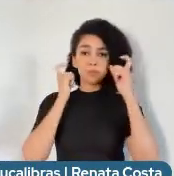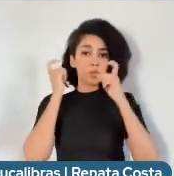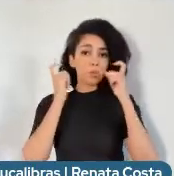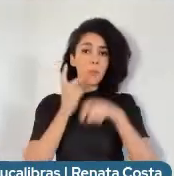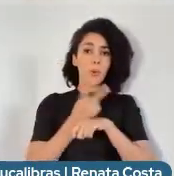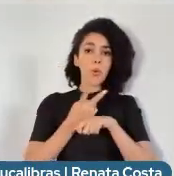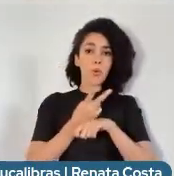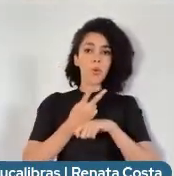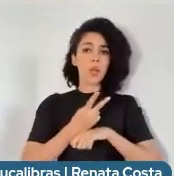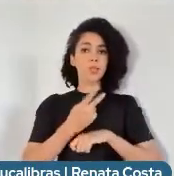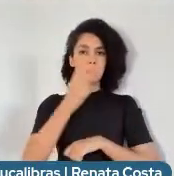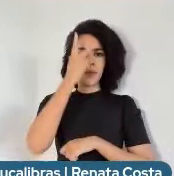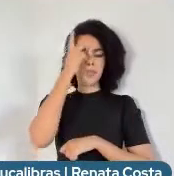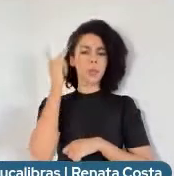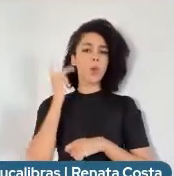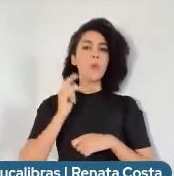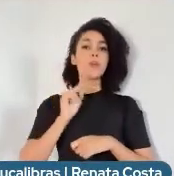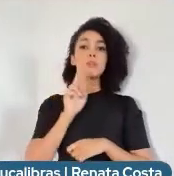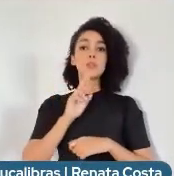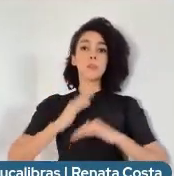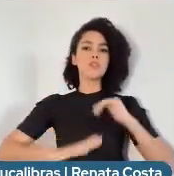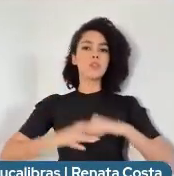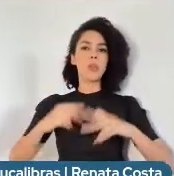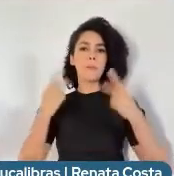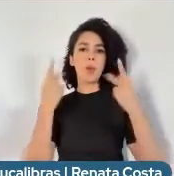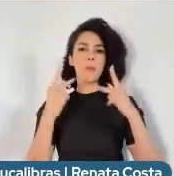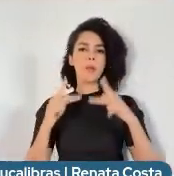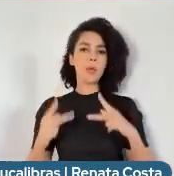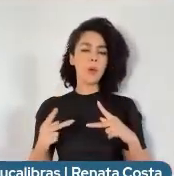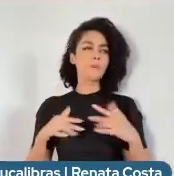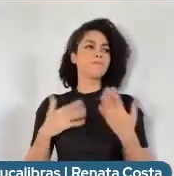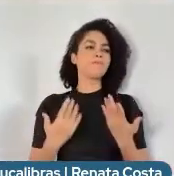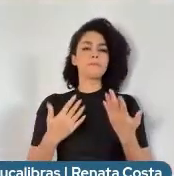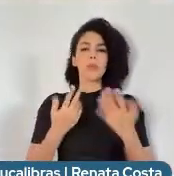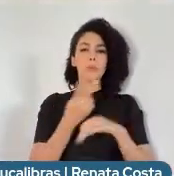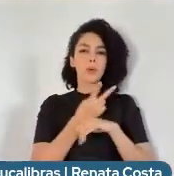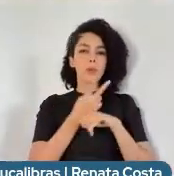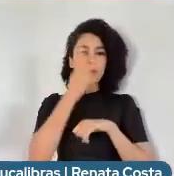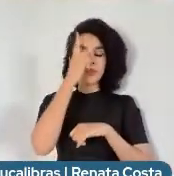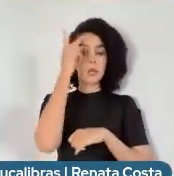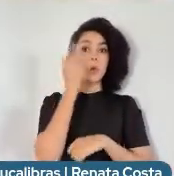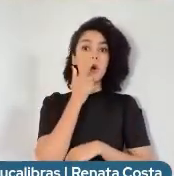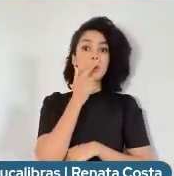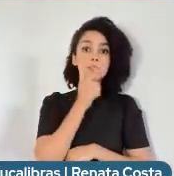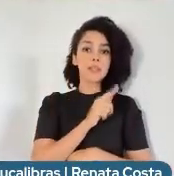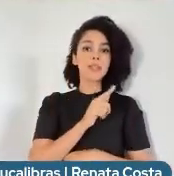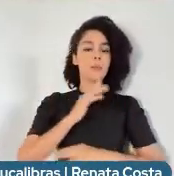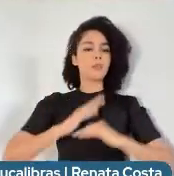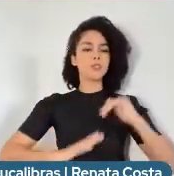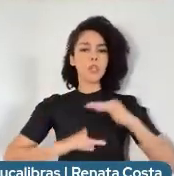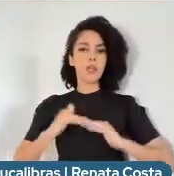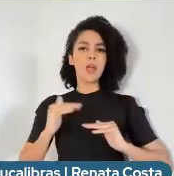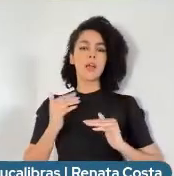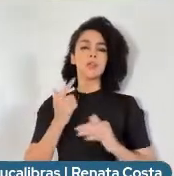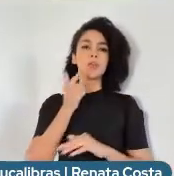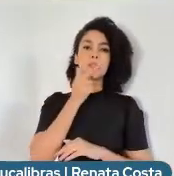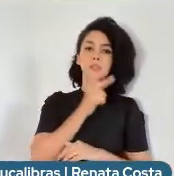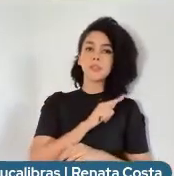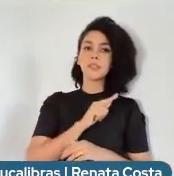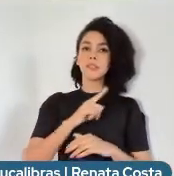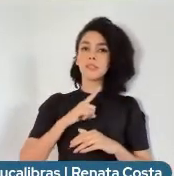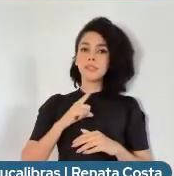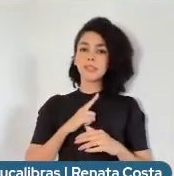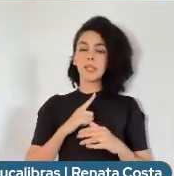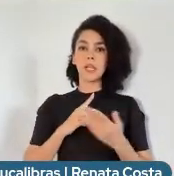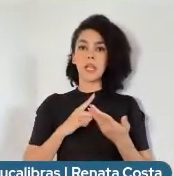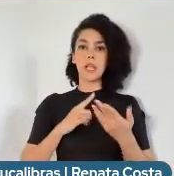de um programador, atrás, enfim, de alguém que consiga, né, dar conta das demandas e